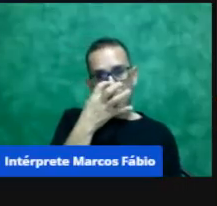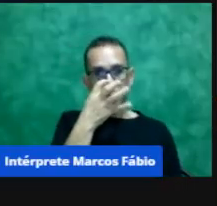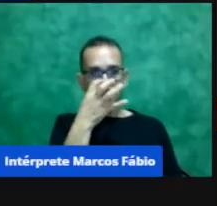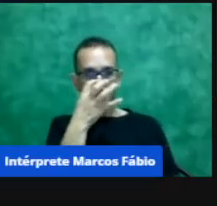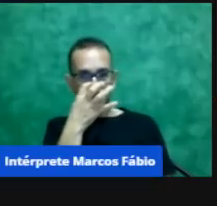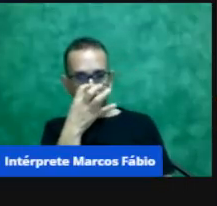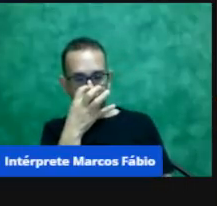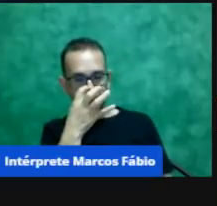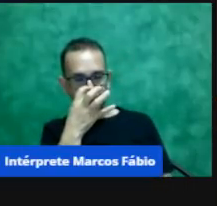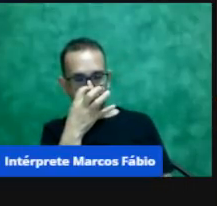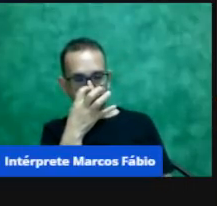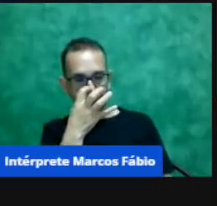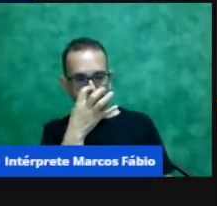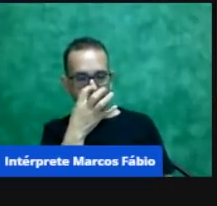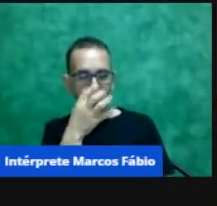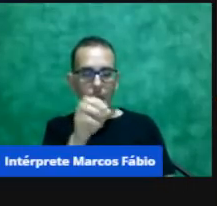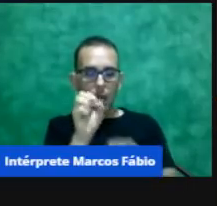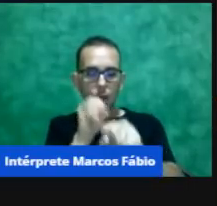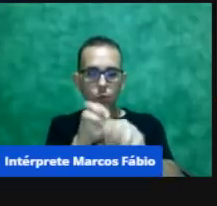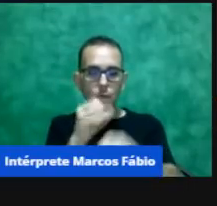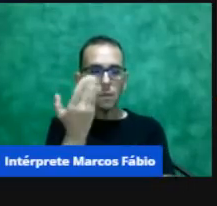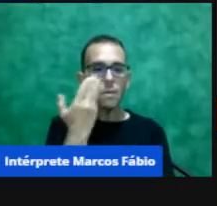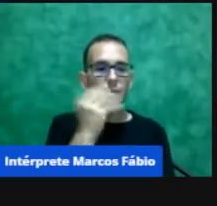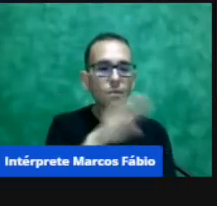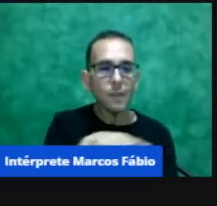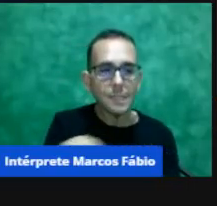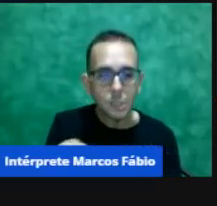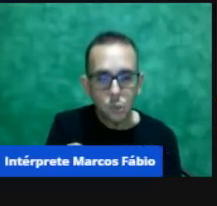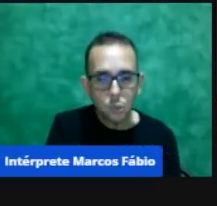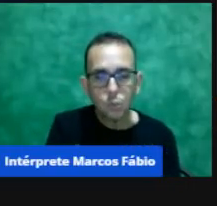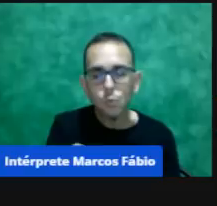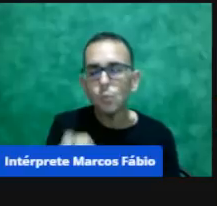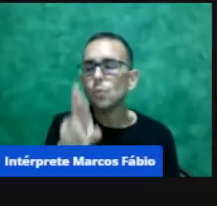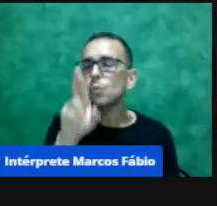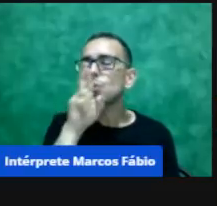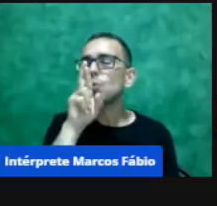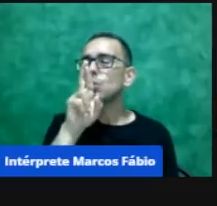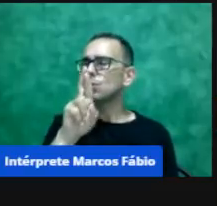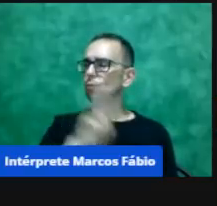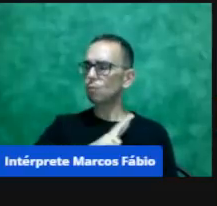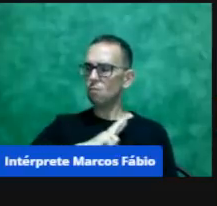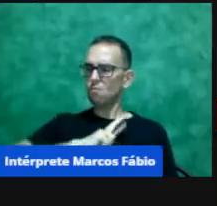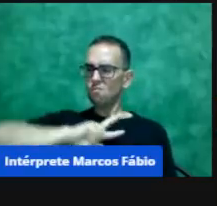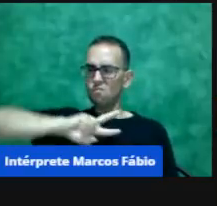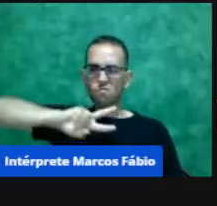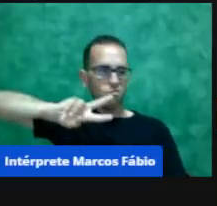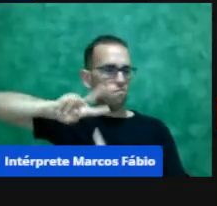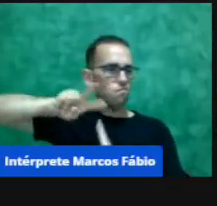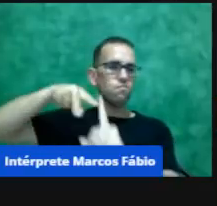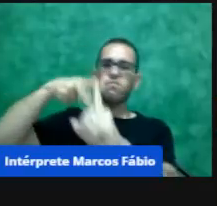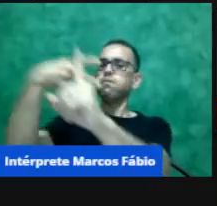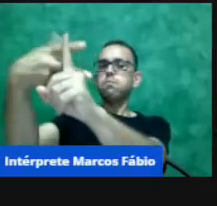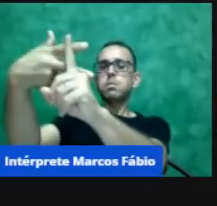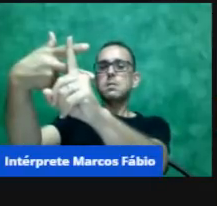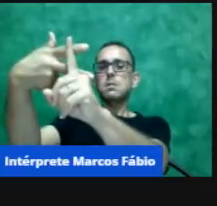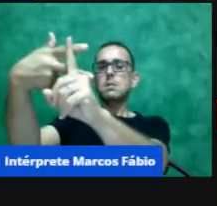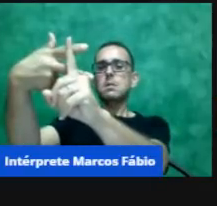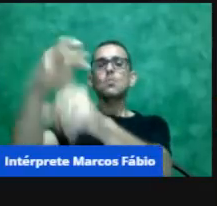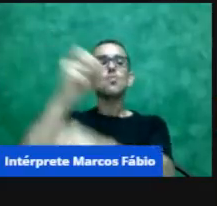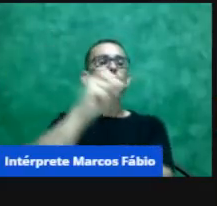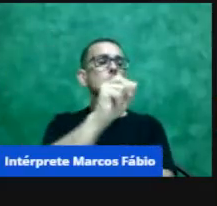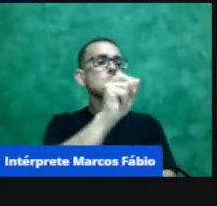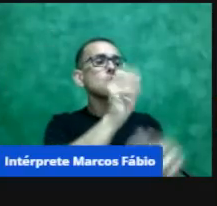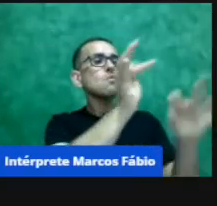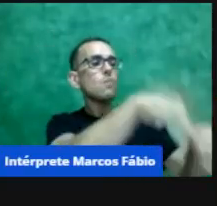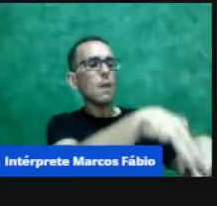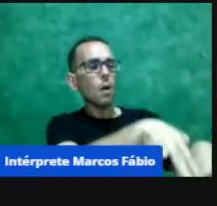nos anos iniciais ali, educação infantil, esse retorno é muito mais muito maior do que dos anos finais.